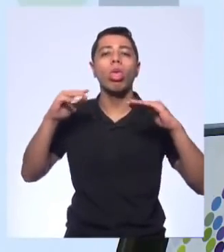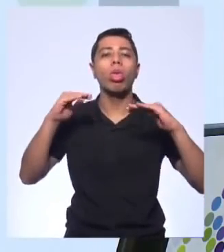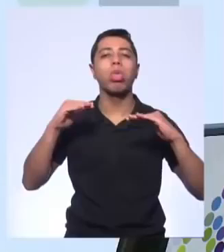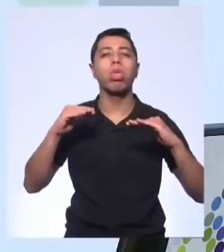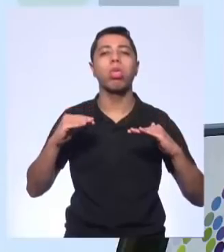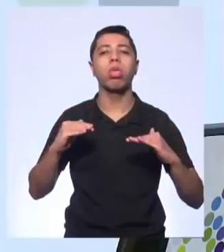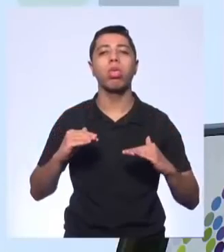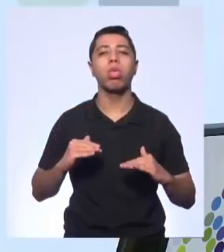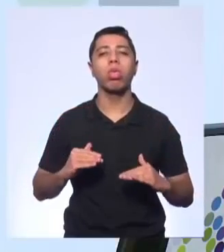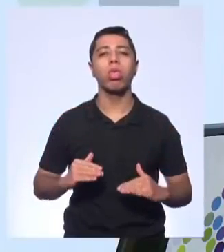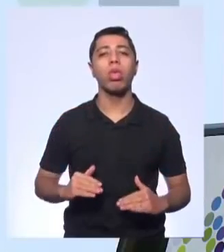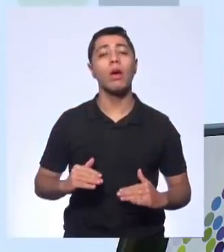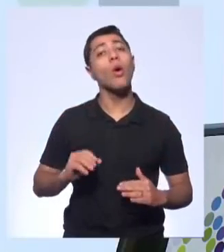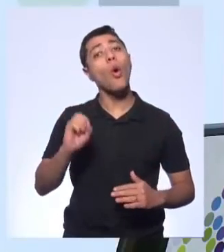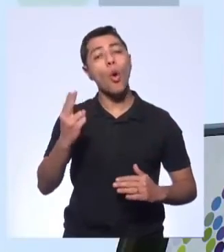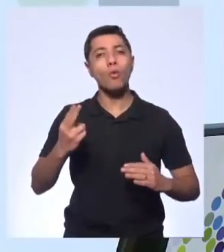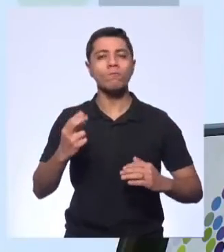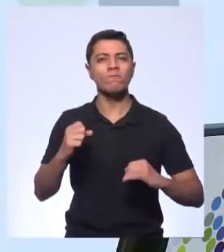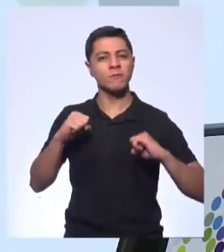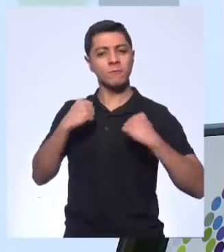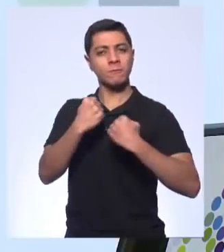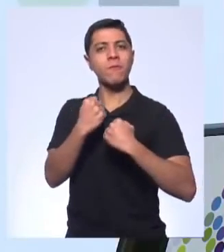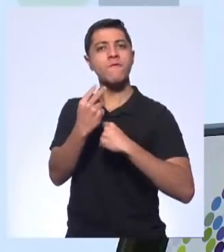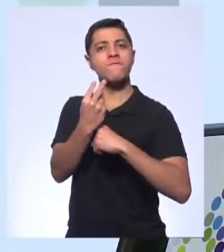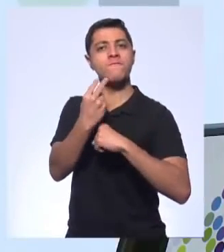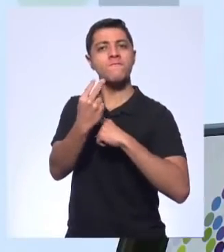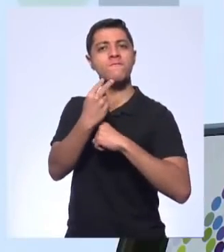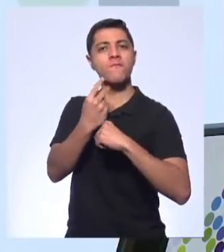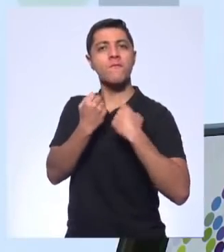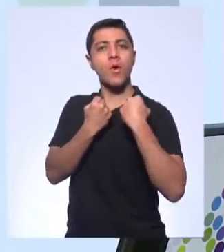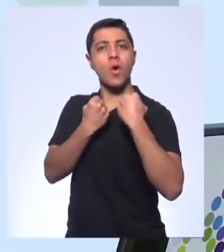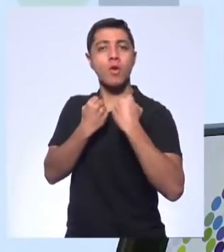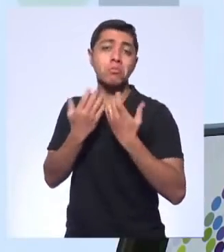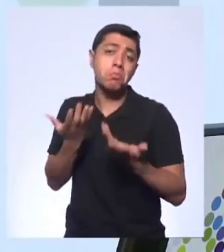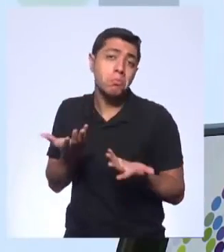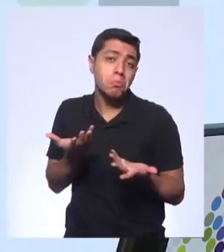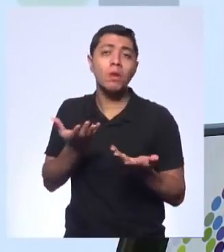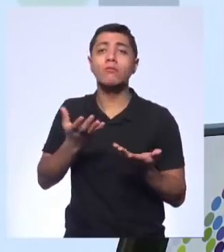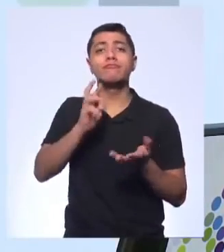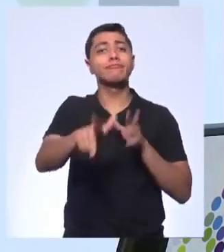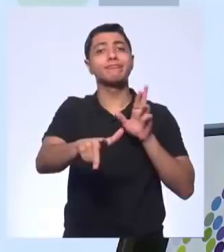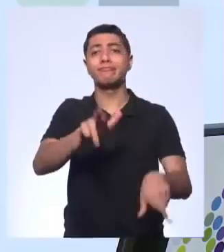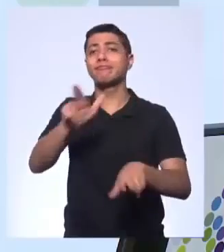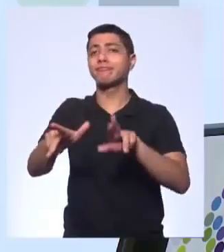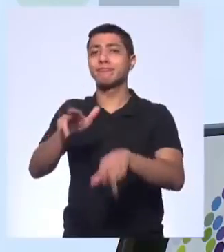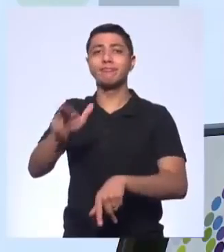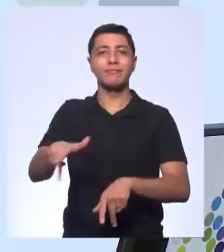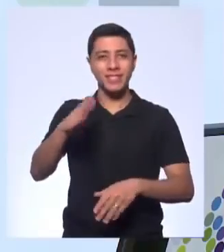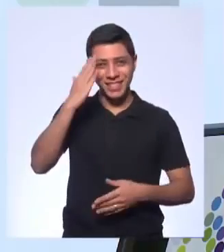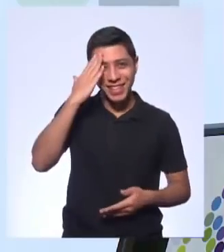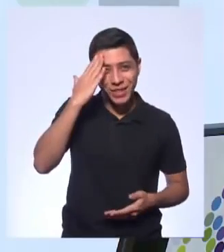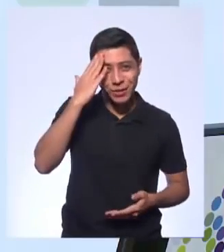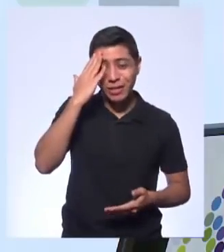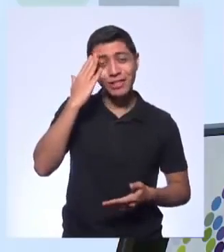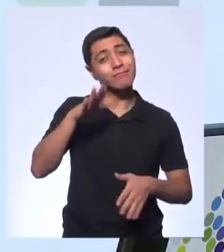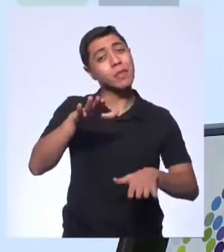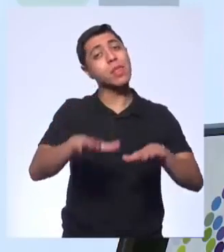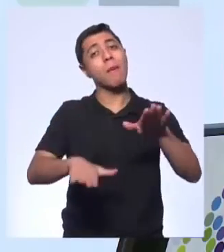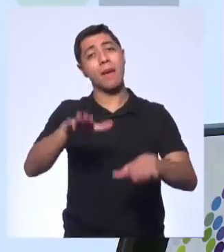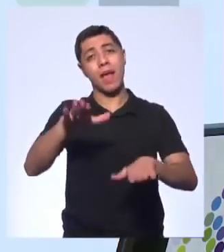brando. Então, essa tríade ecológica aí, que a gente chama, tem justamente